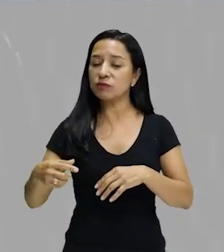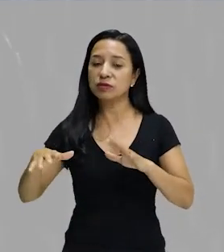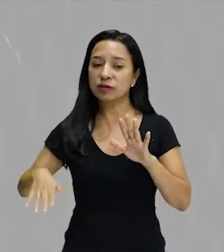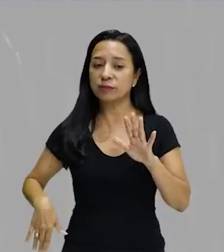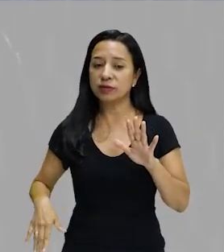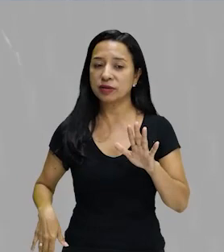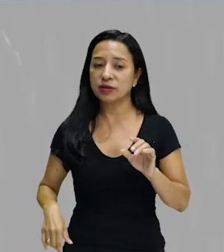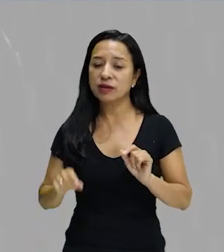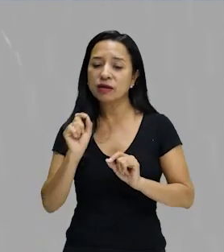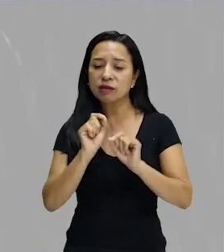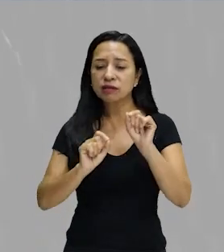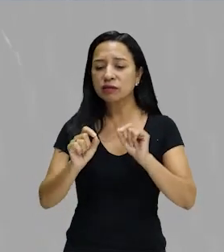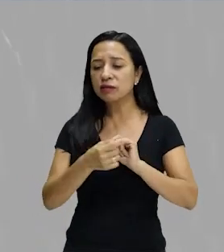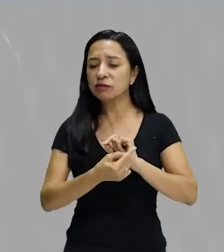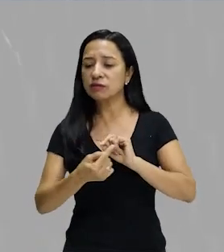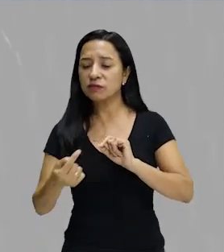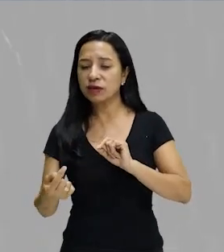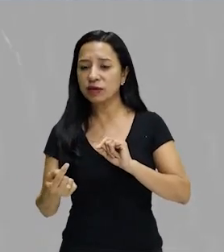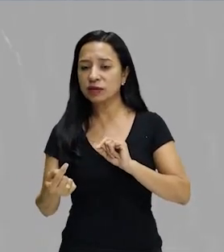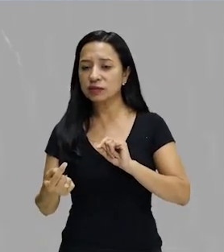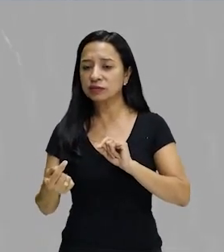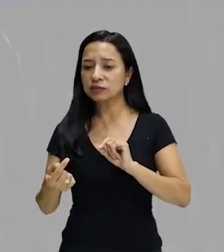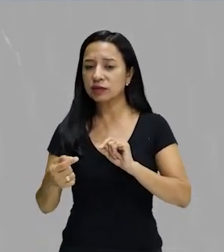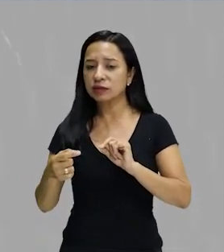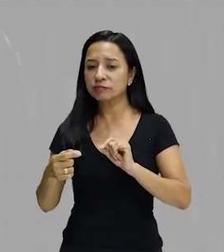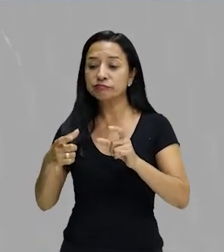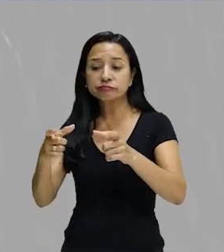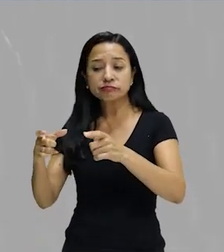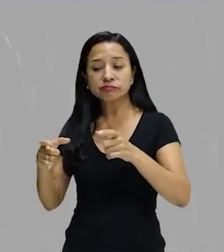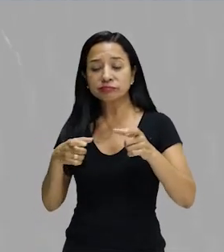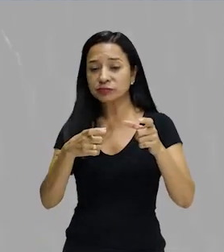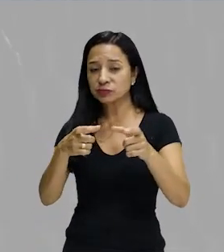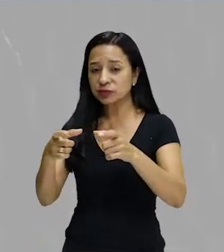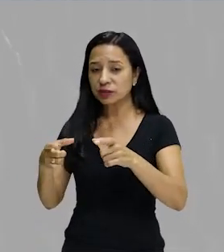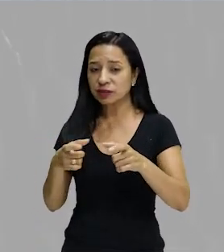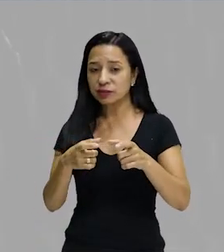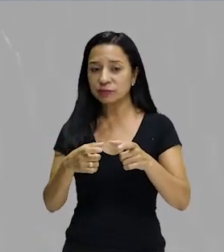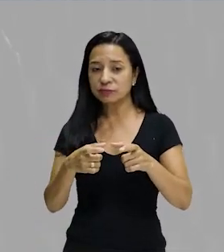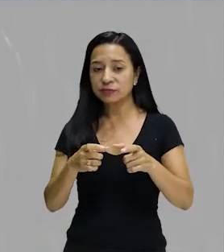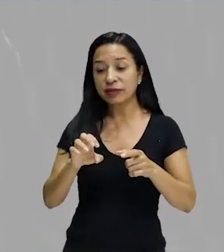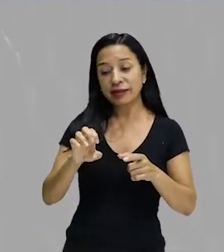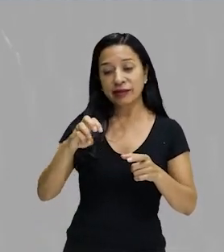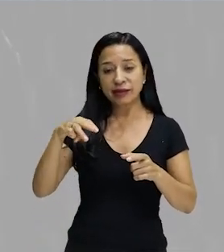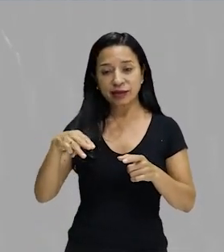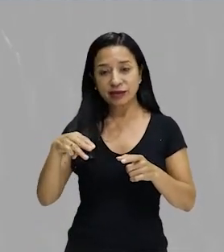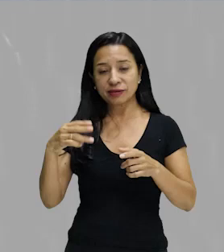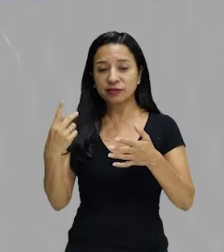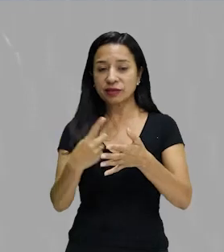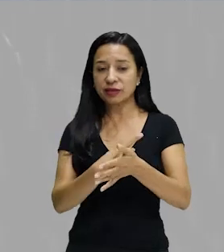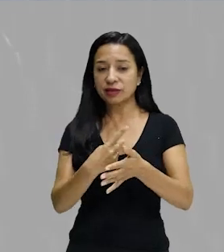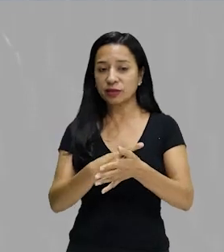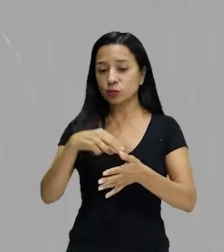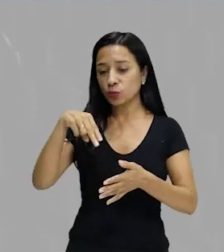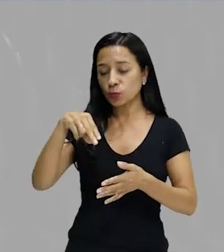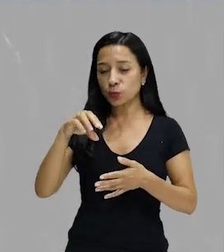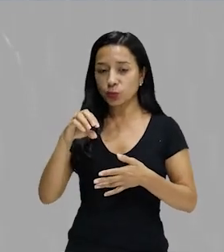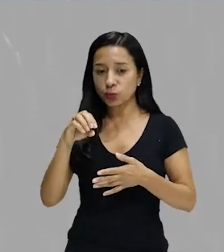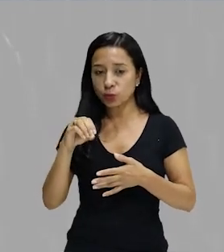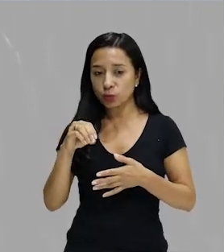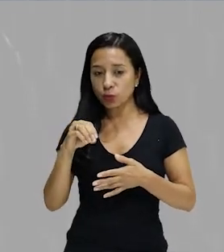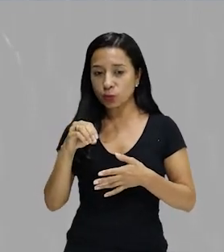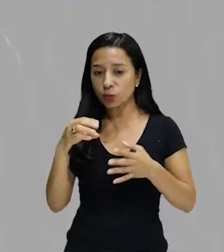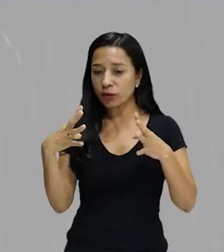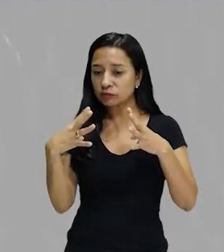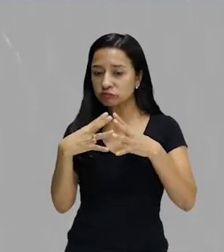vai, vai a algum lugar e não em. Esse no aqui é